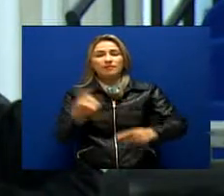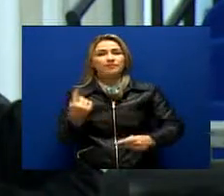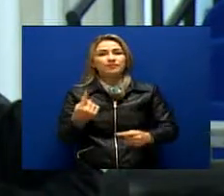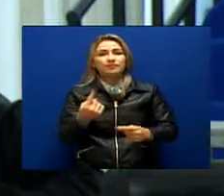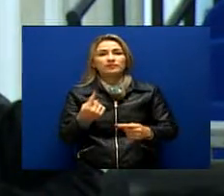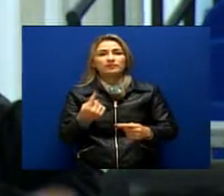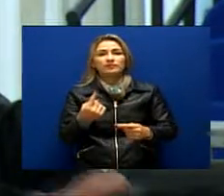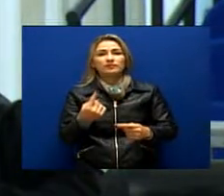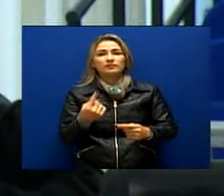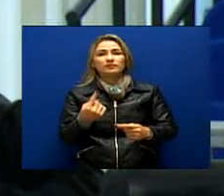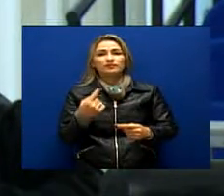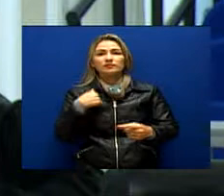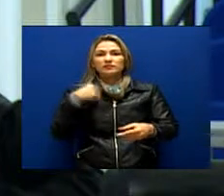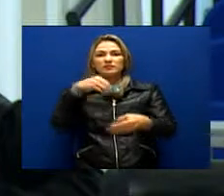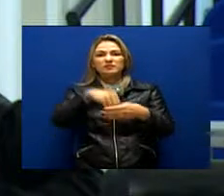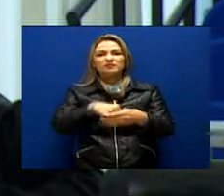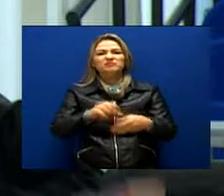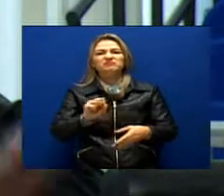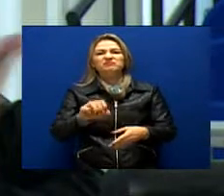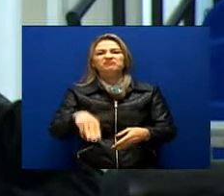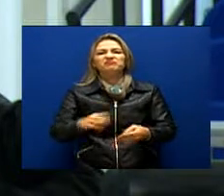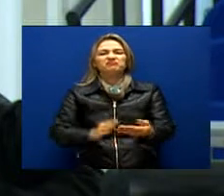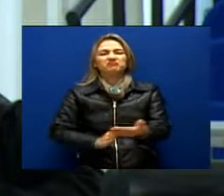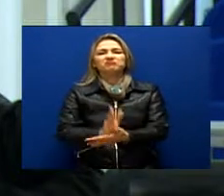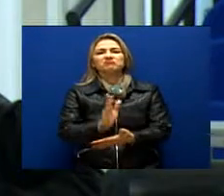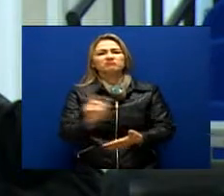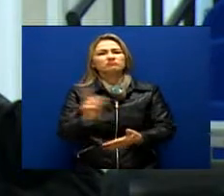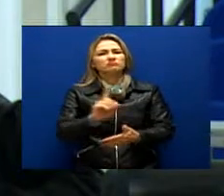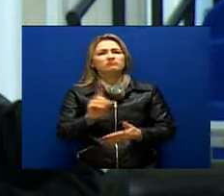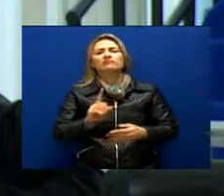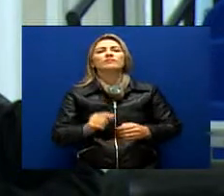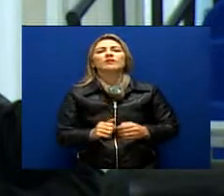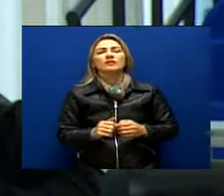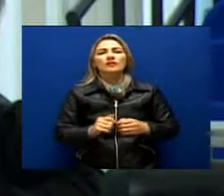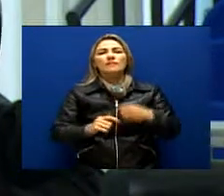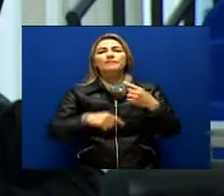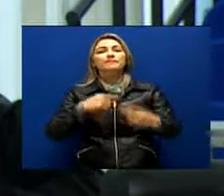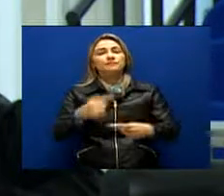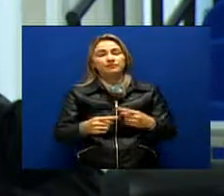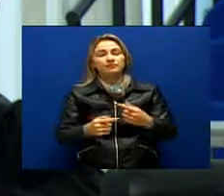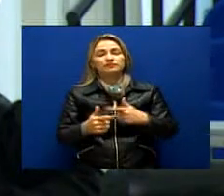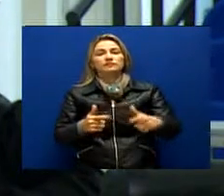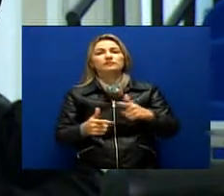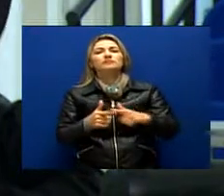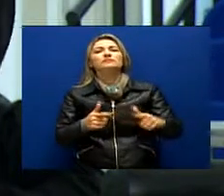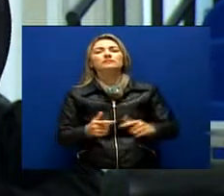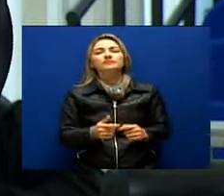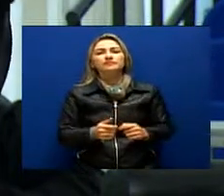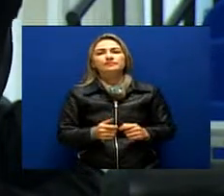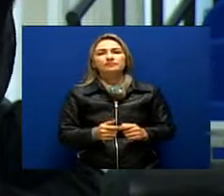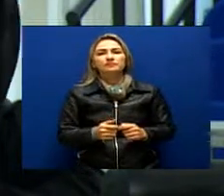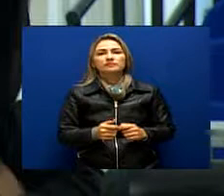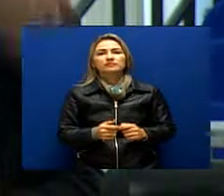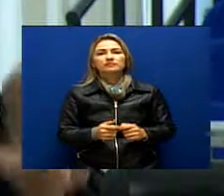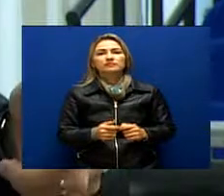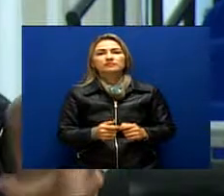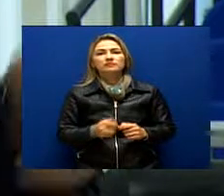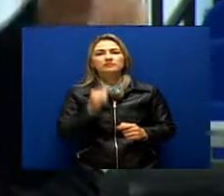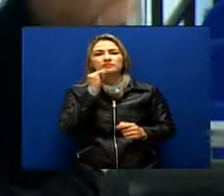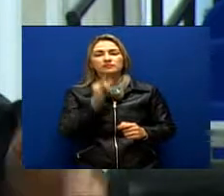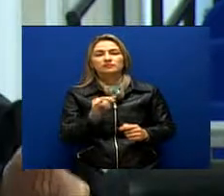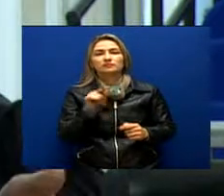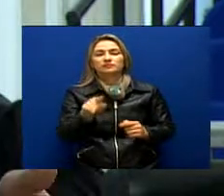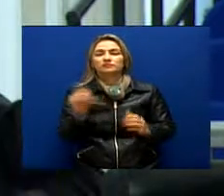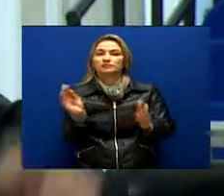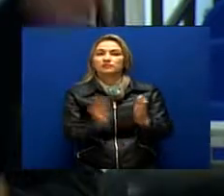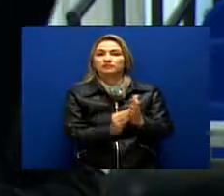questão jurídica, votar a favor. Isso tem repercussão jurídica. Agora, não, se Vossa Excelência apresentar alguma emenda e